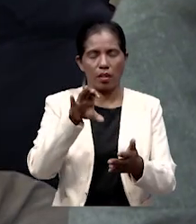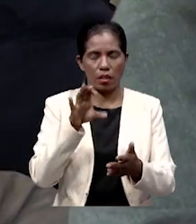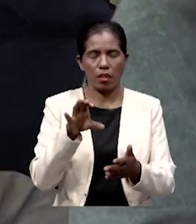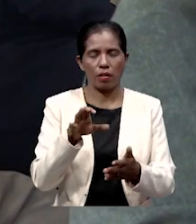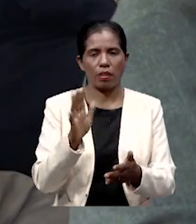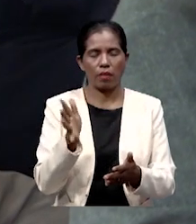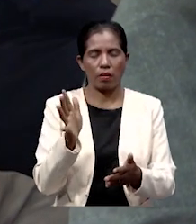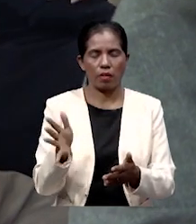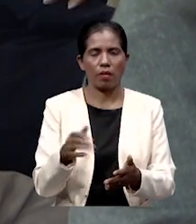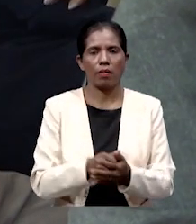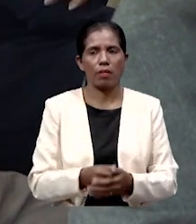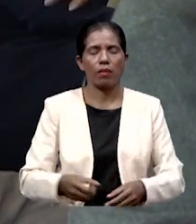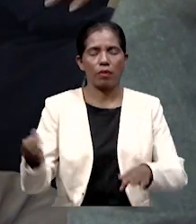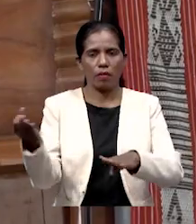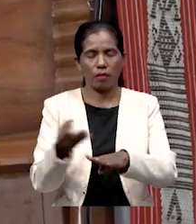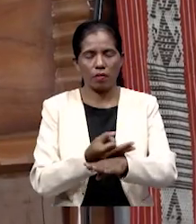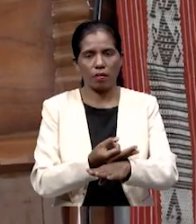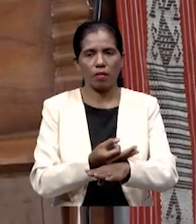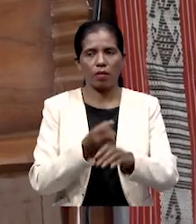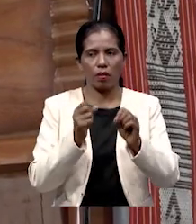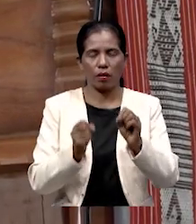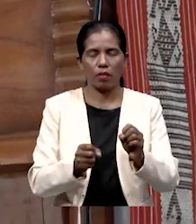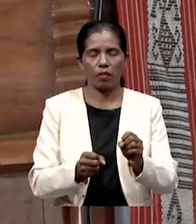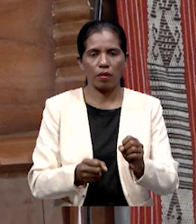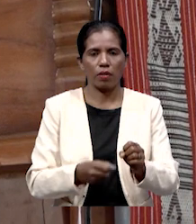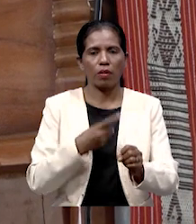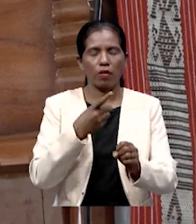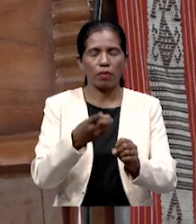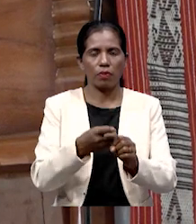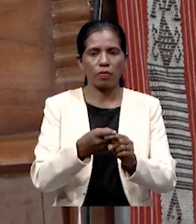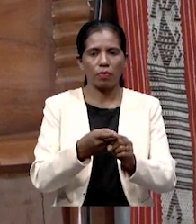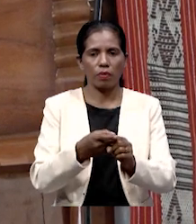furtu, falsificação documento, homicídio, abuso